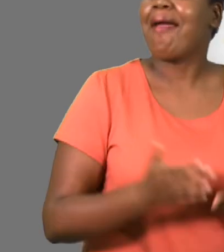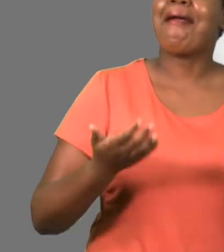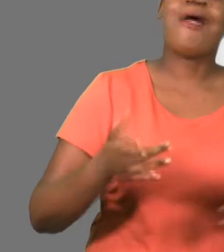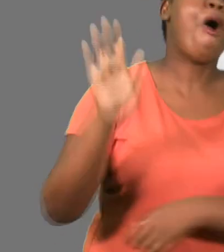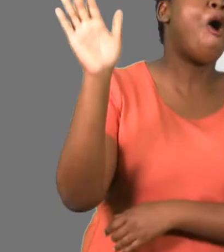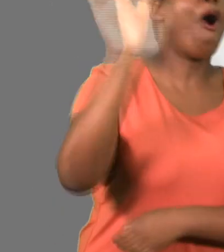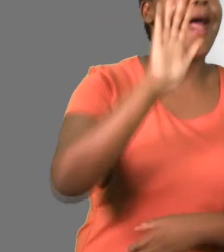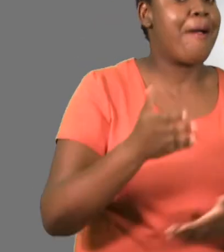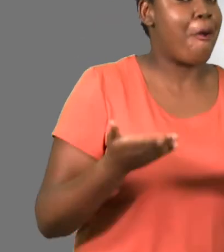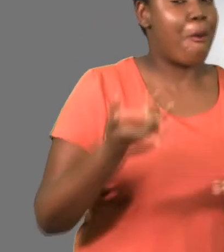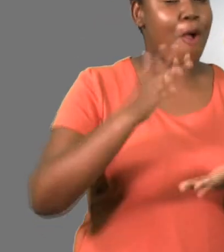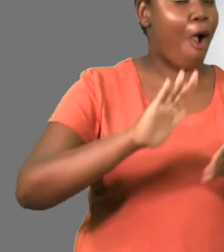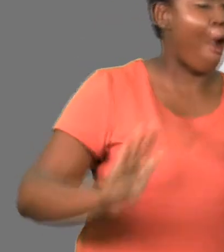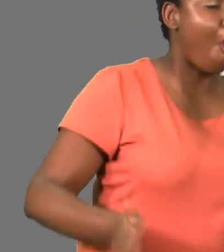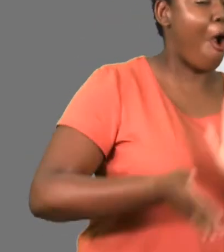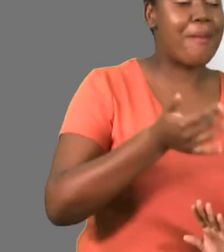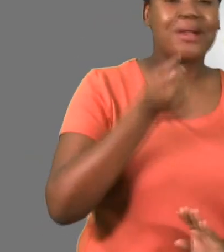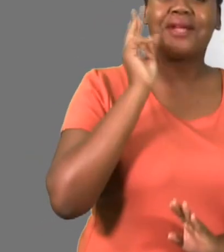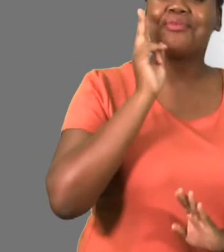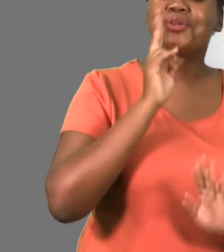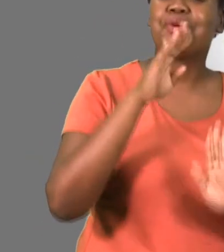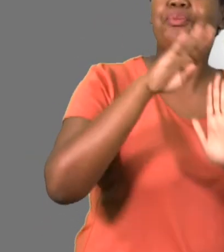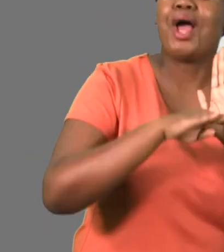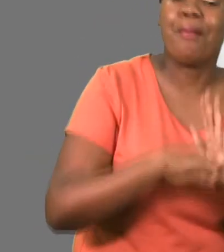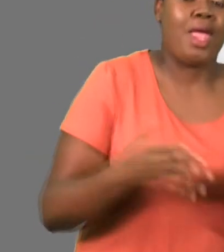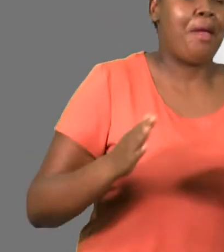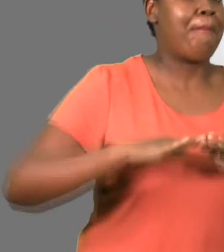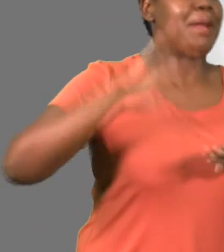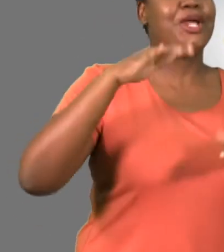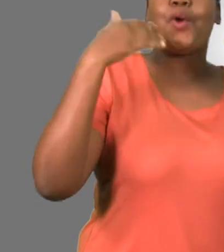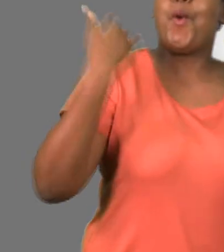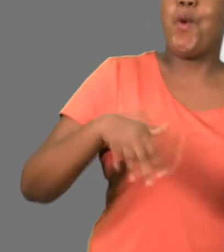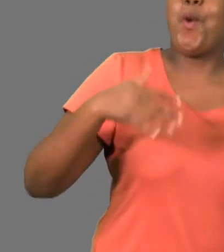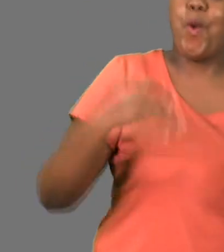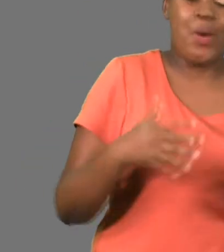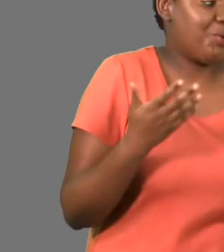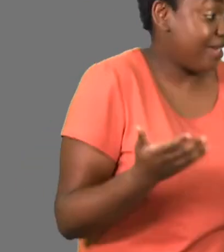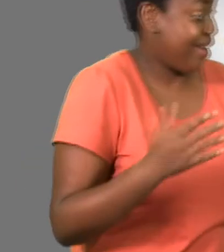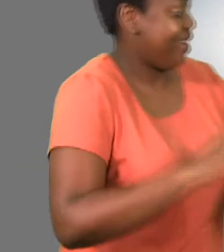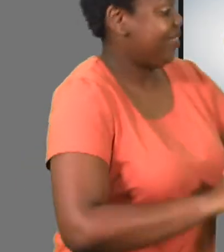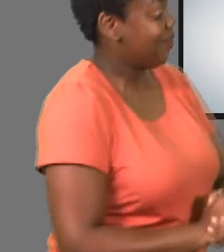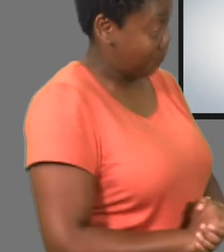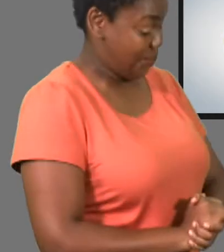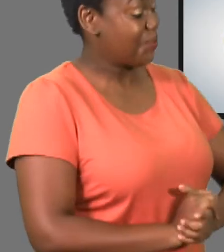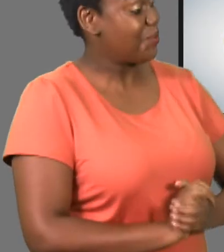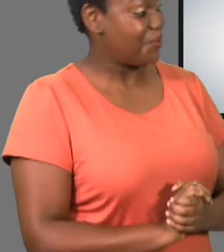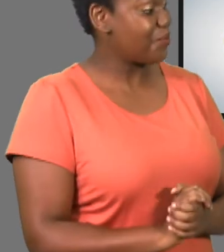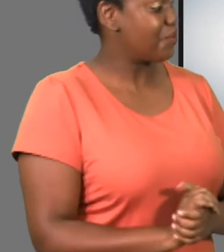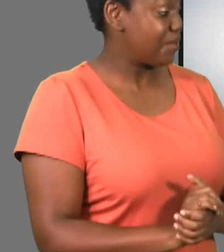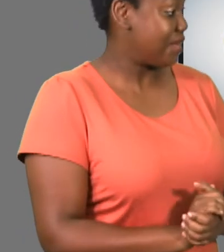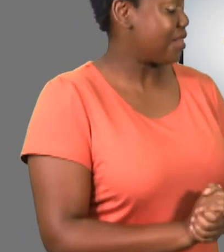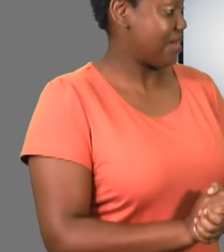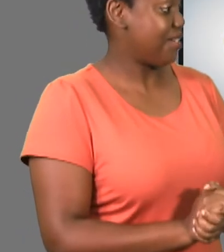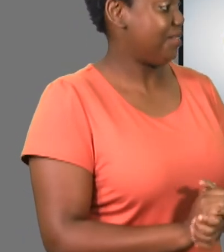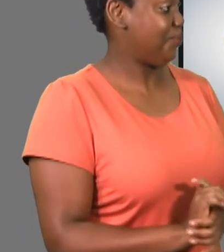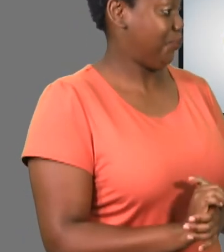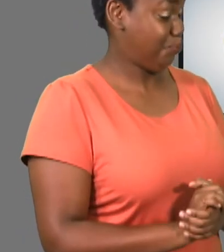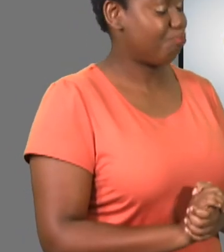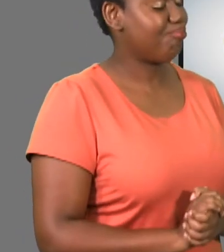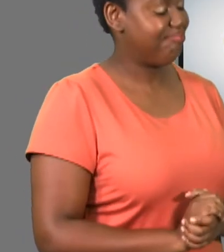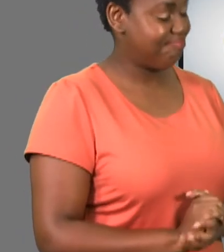Olá, está a começar mais uma edição do programa da TV Surdo. Hoje, o